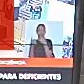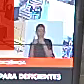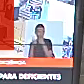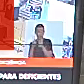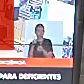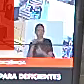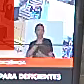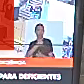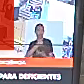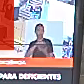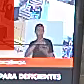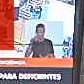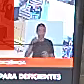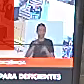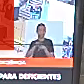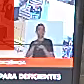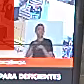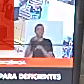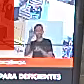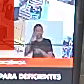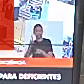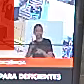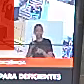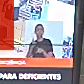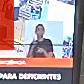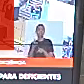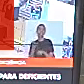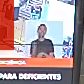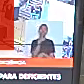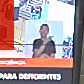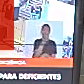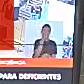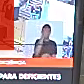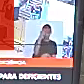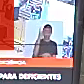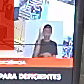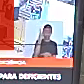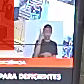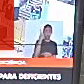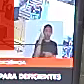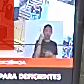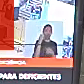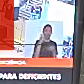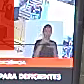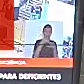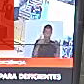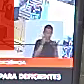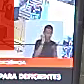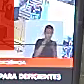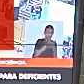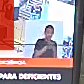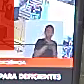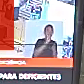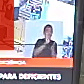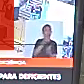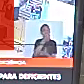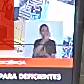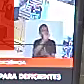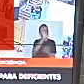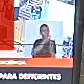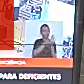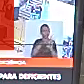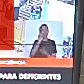deficiente, quem passa, quem paga a passagem, já pagou a sua passagem. Porque eles aumentaram 10% a mais nela. E quando chega lá no guichê, você é humilhado